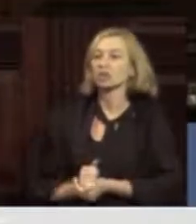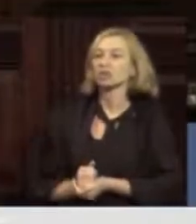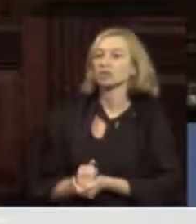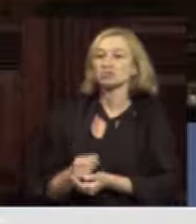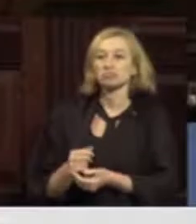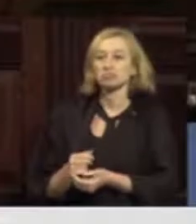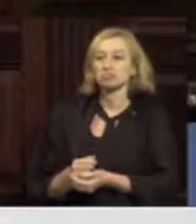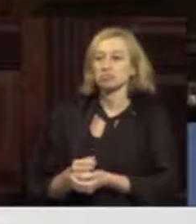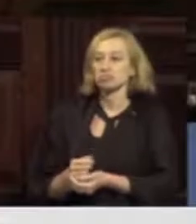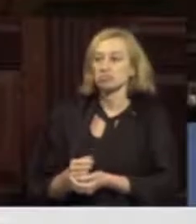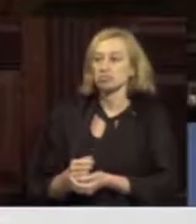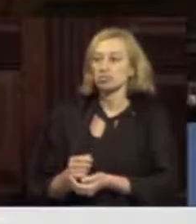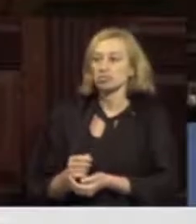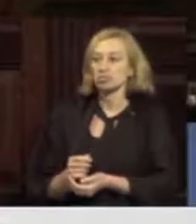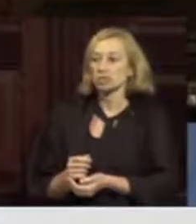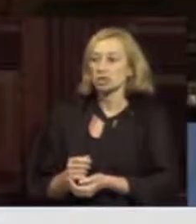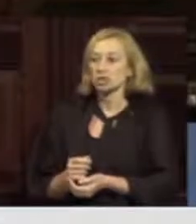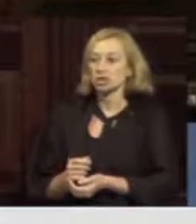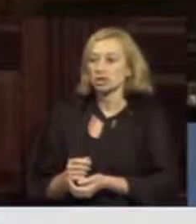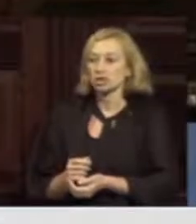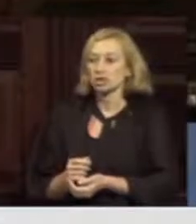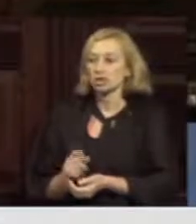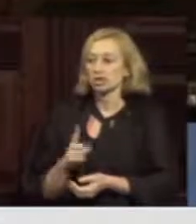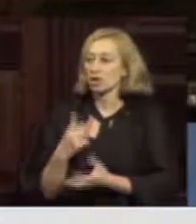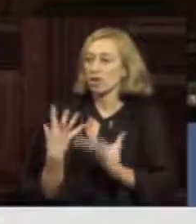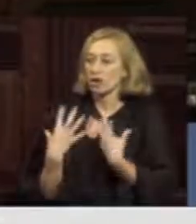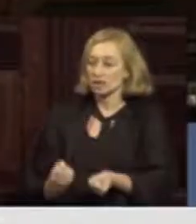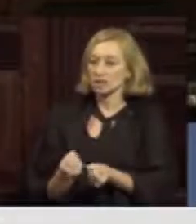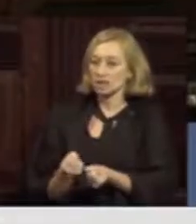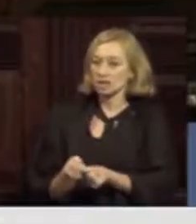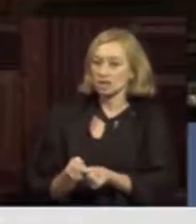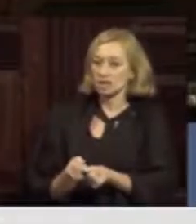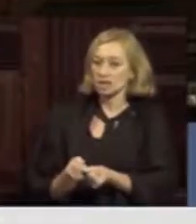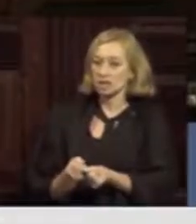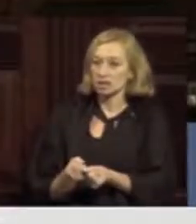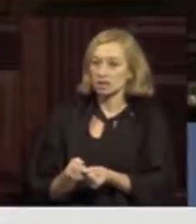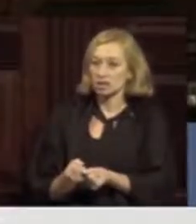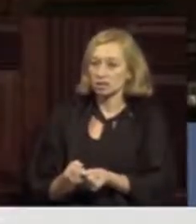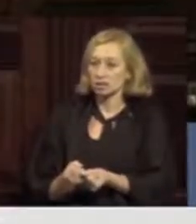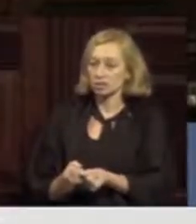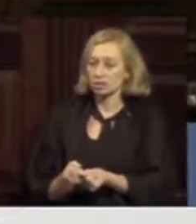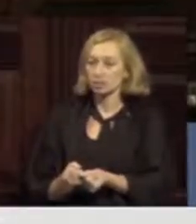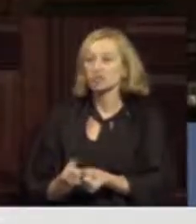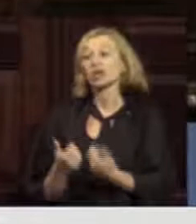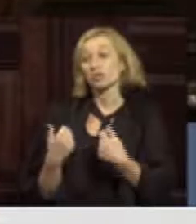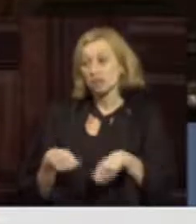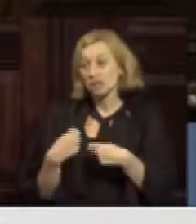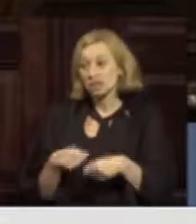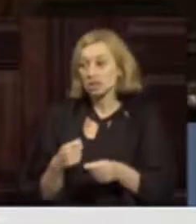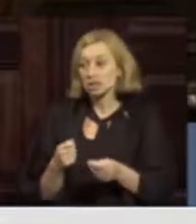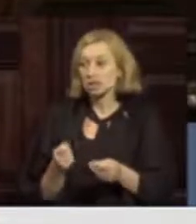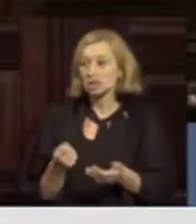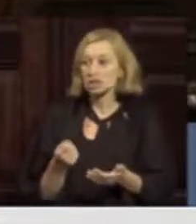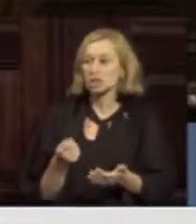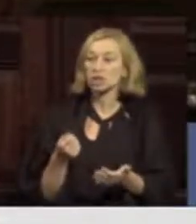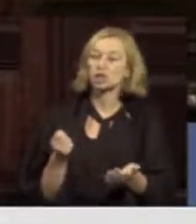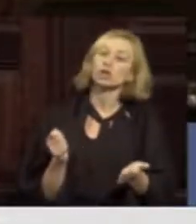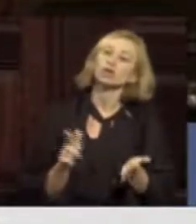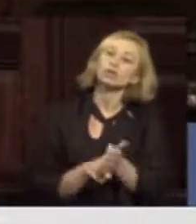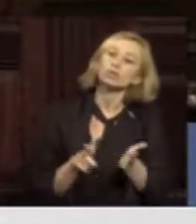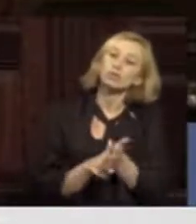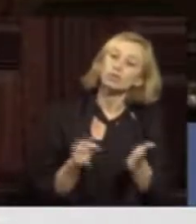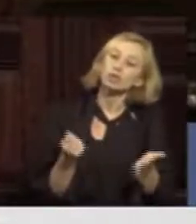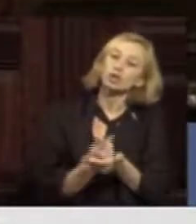merecem esses incentivos fiscais. E aí eu tenho que aceitar a frase da farra fiscal, que não são benefícios fiscais, não